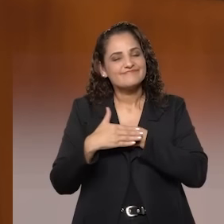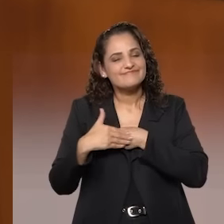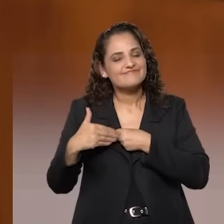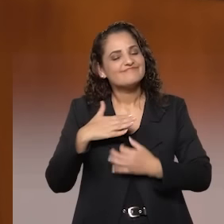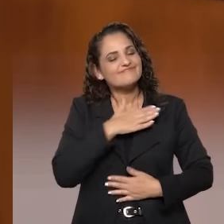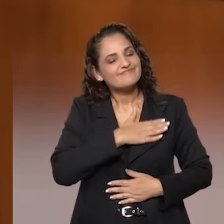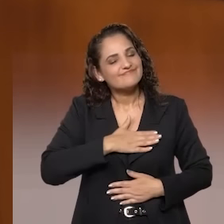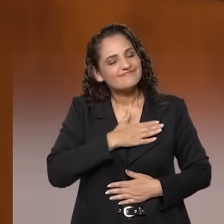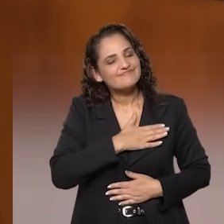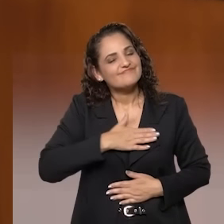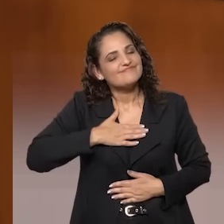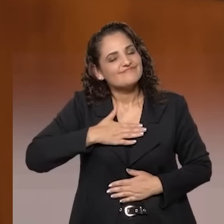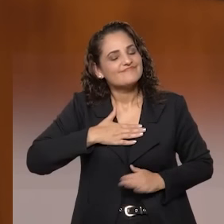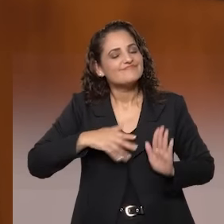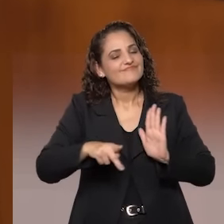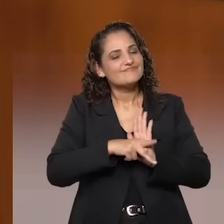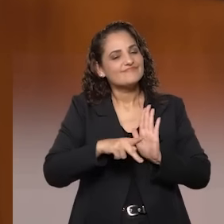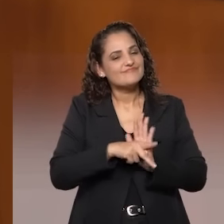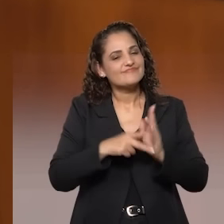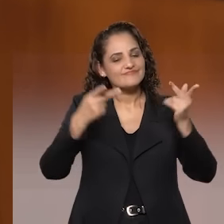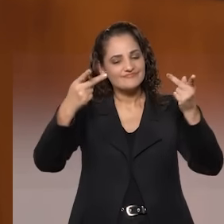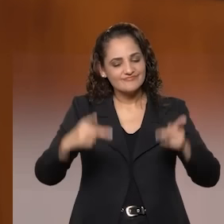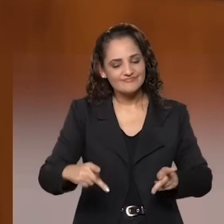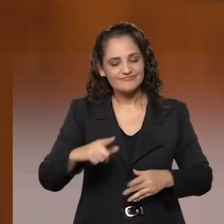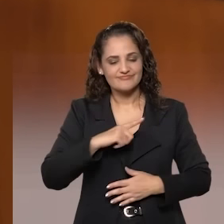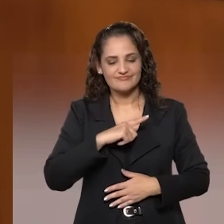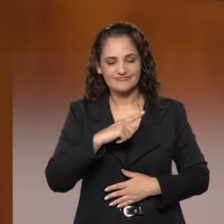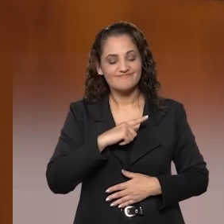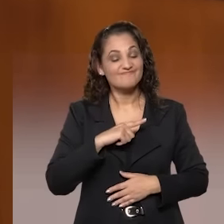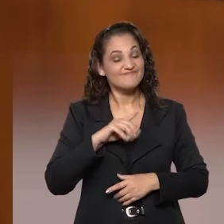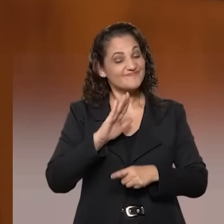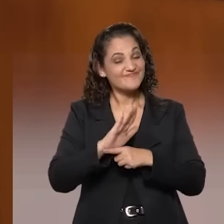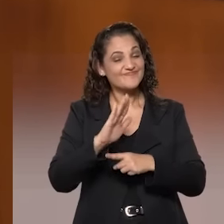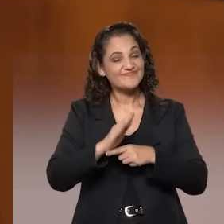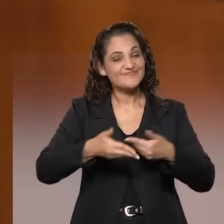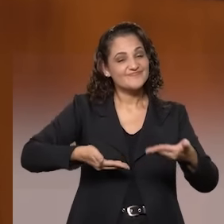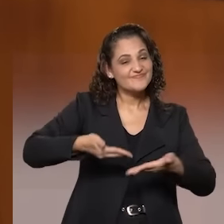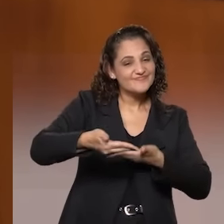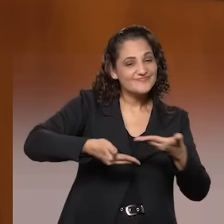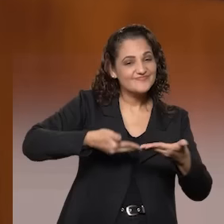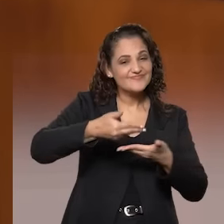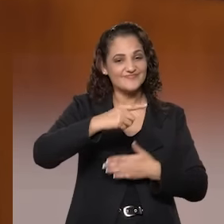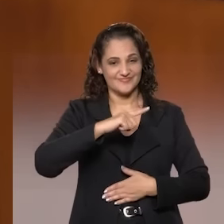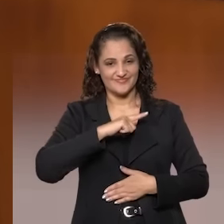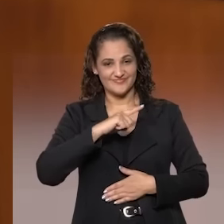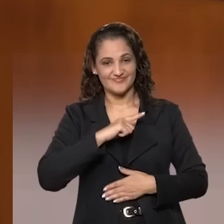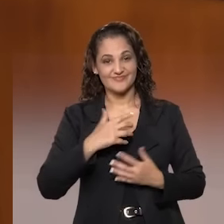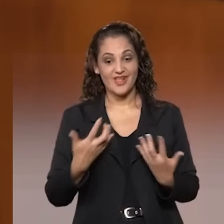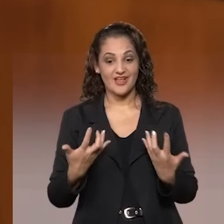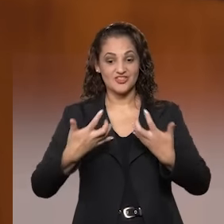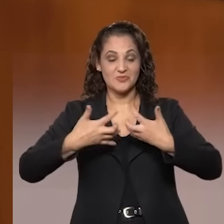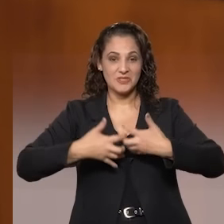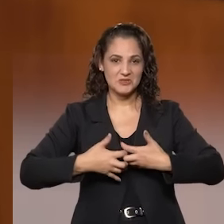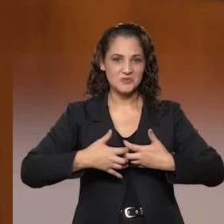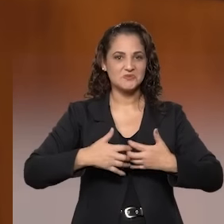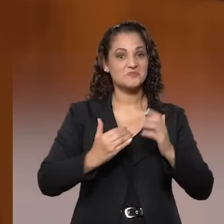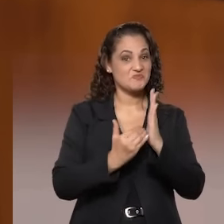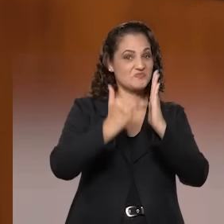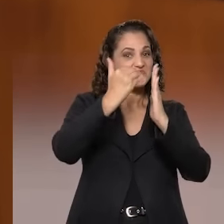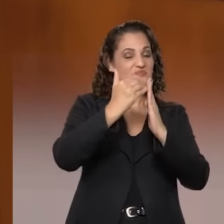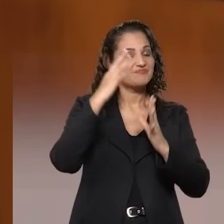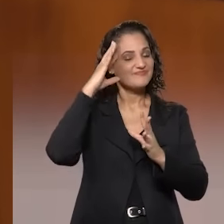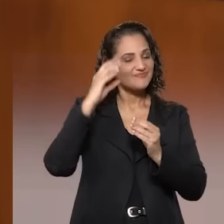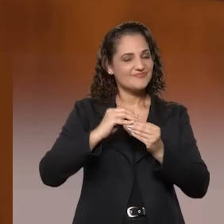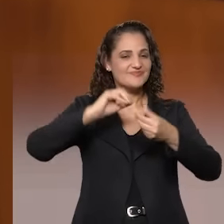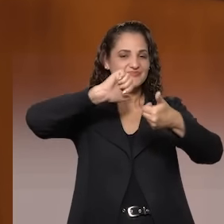colaboração nós vamos ter mais engajamento então qualidade como reflexo do engajamento nós